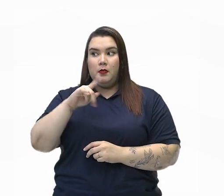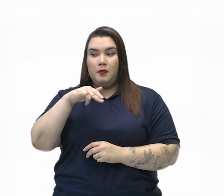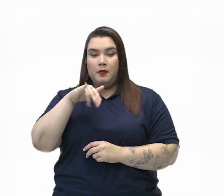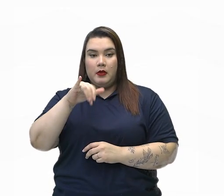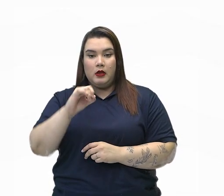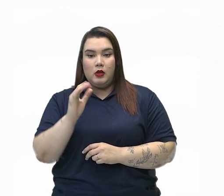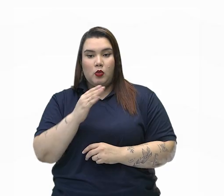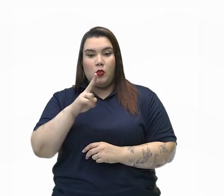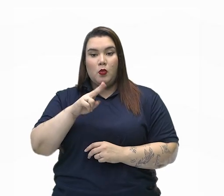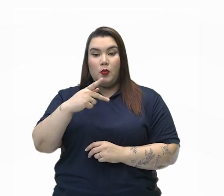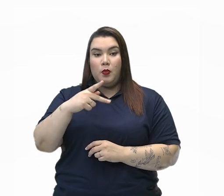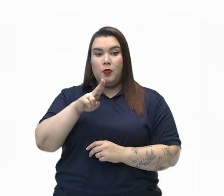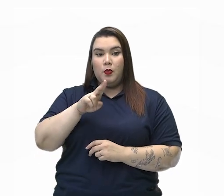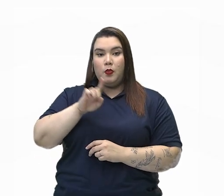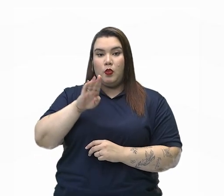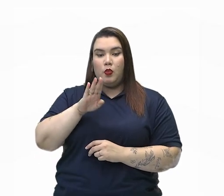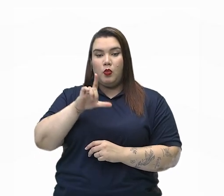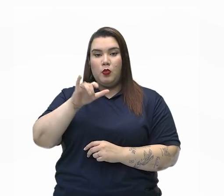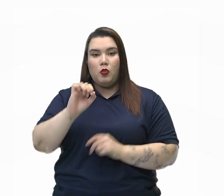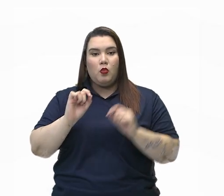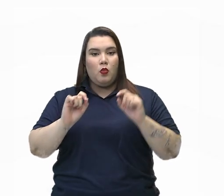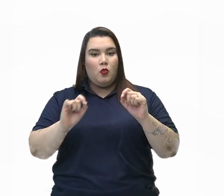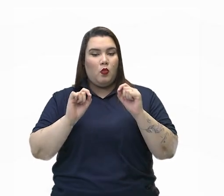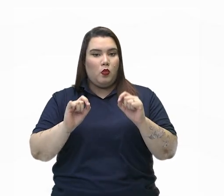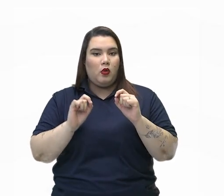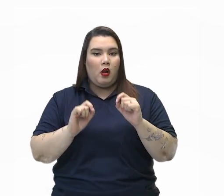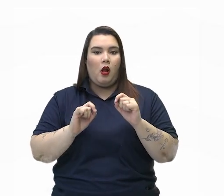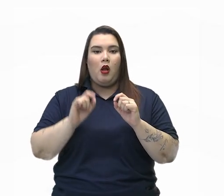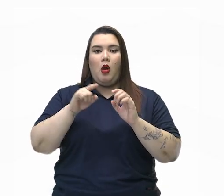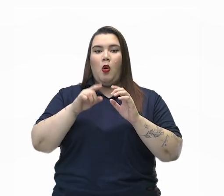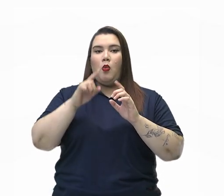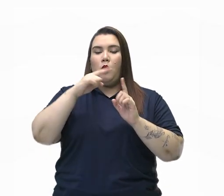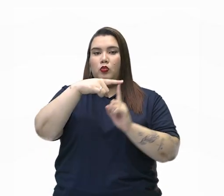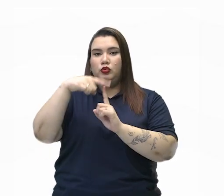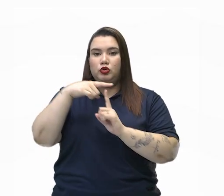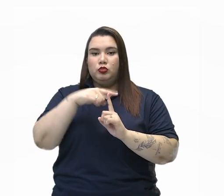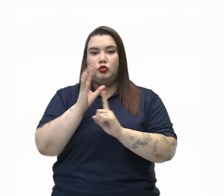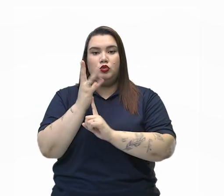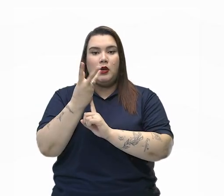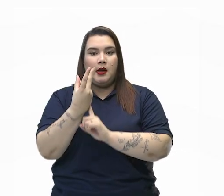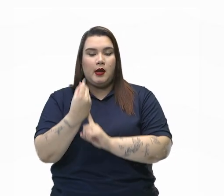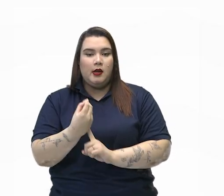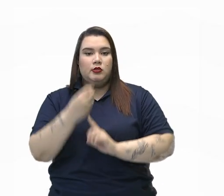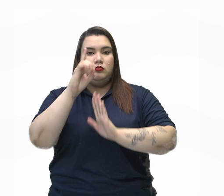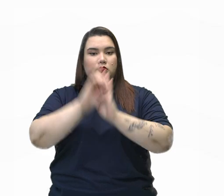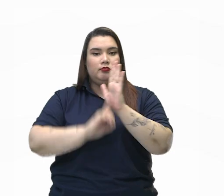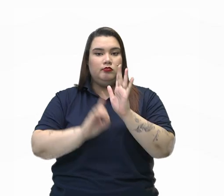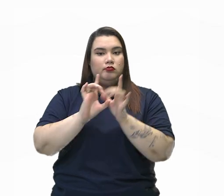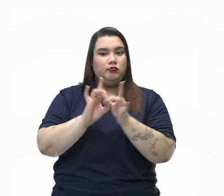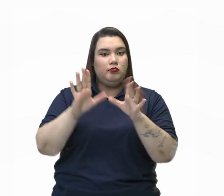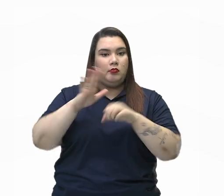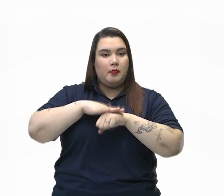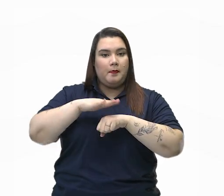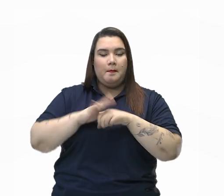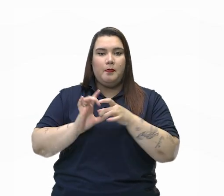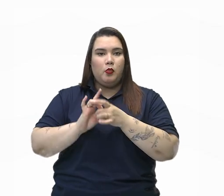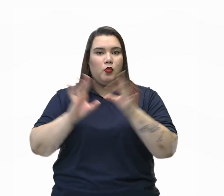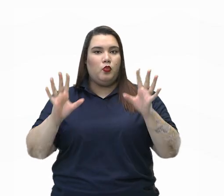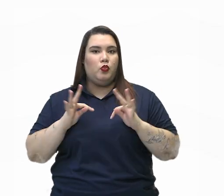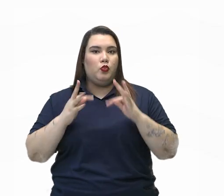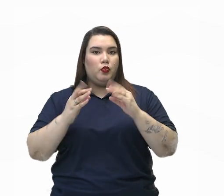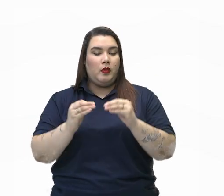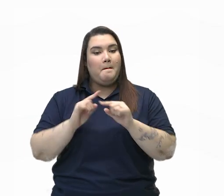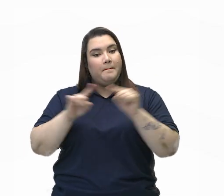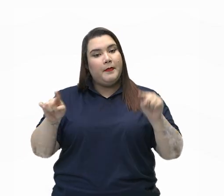livre para uso. Importante é saber que tudo isso é uma consciência